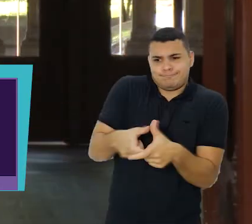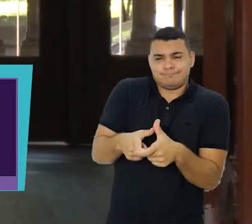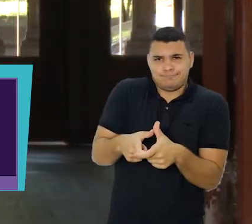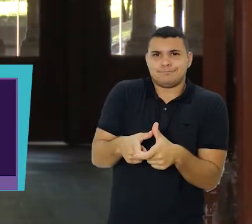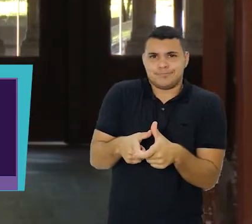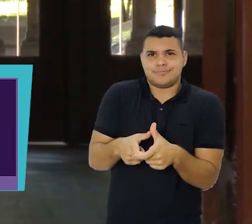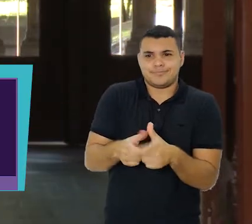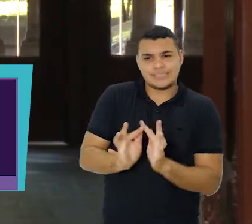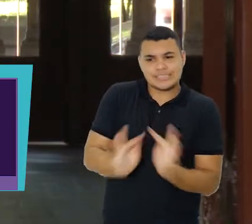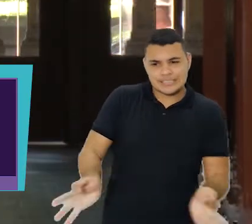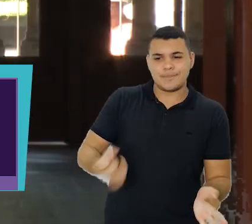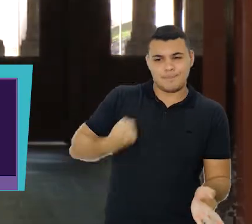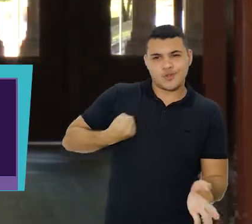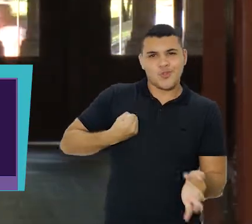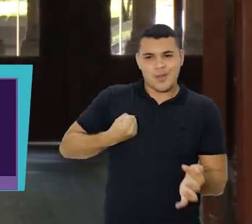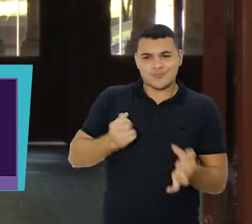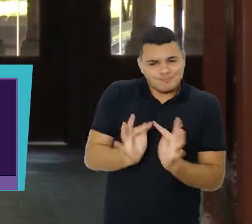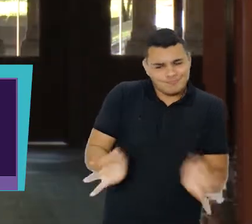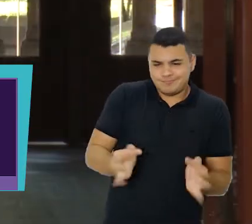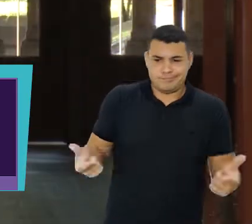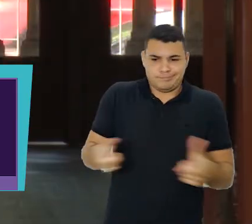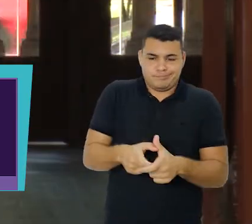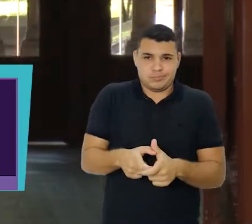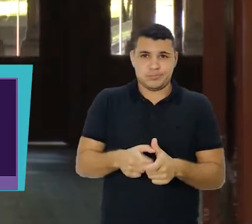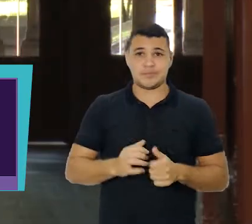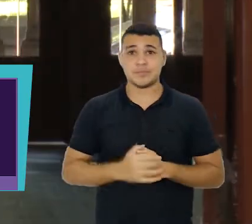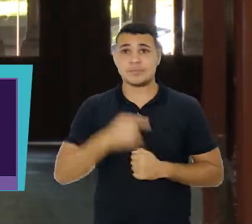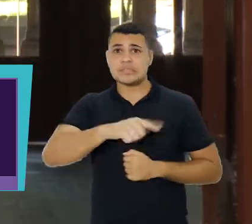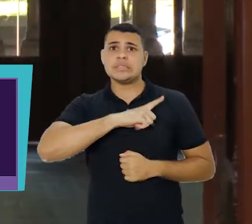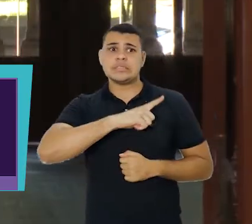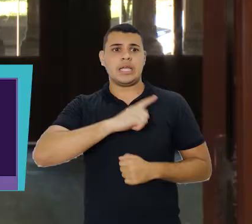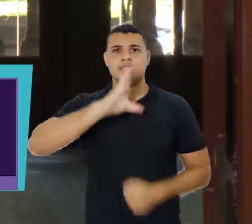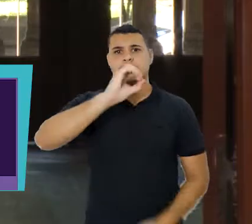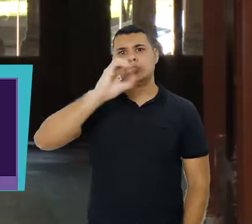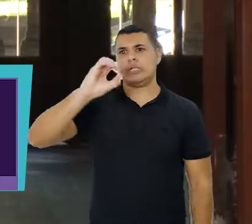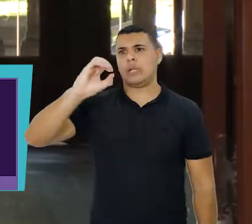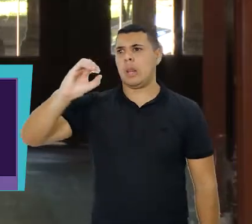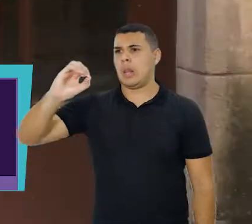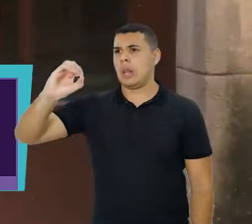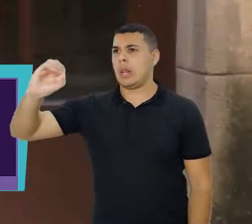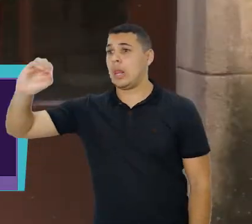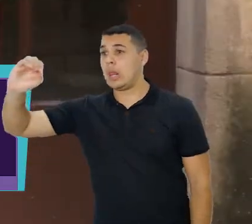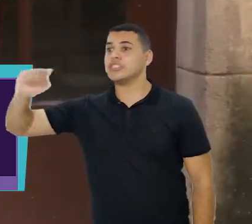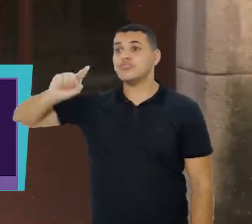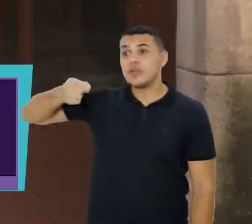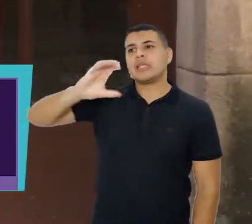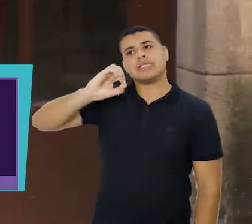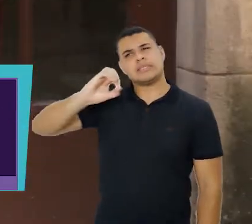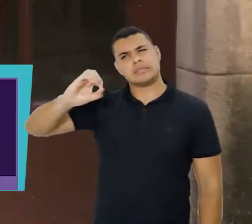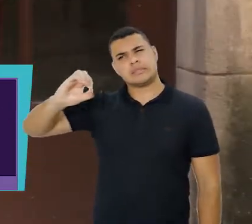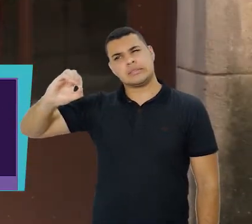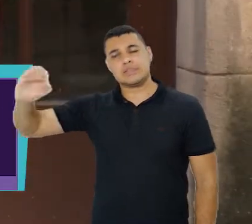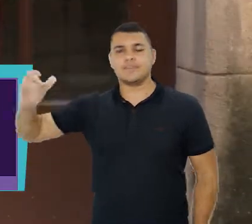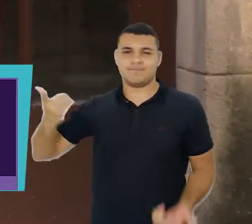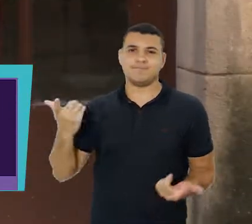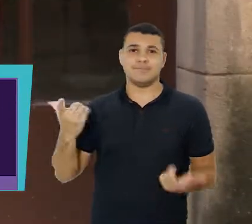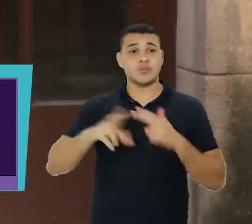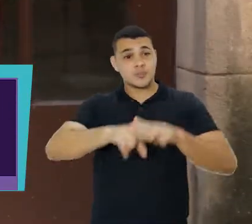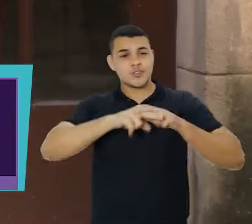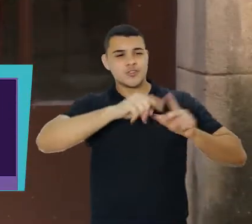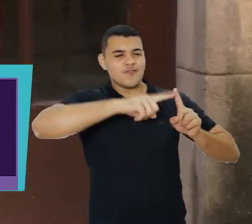muitas casas decimais, tá? Com muitos zeros, né, depois da vírgula. Enfim.